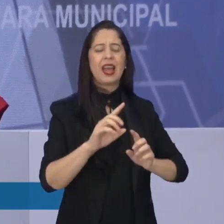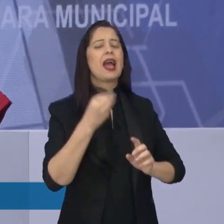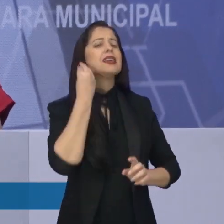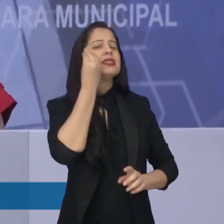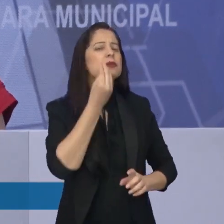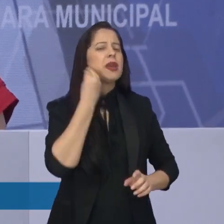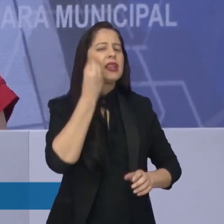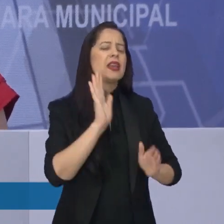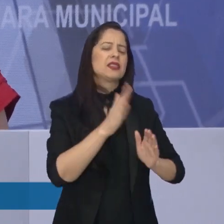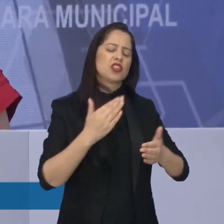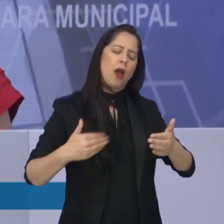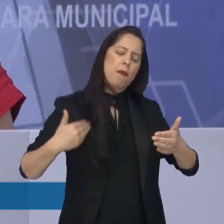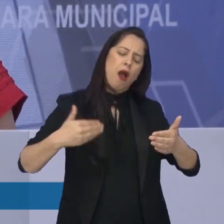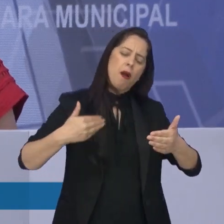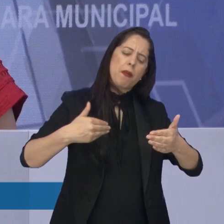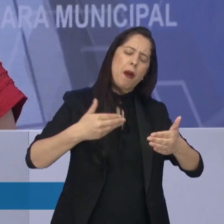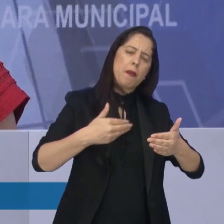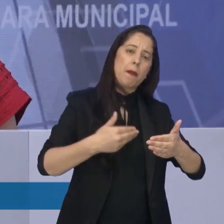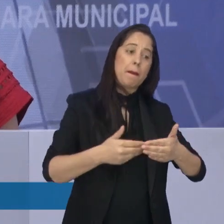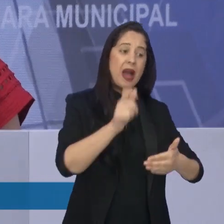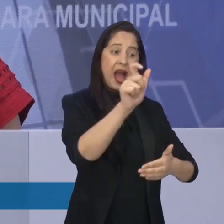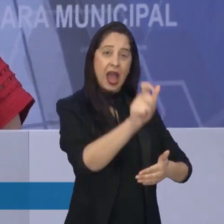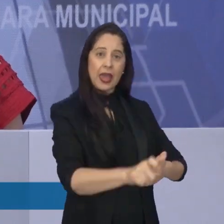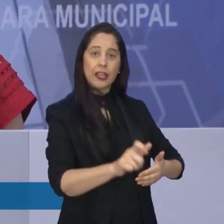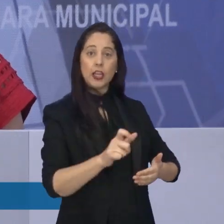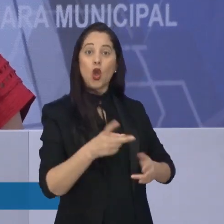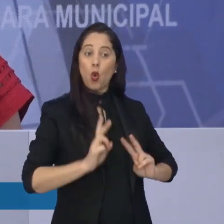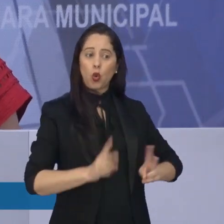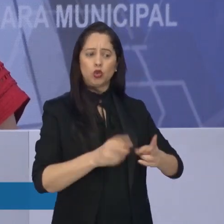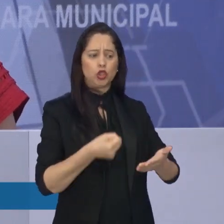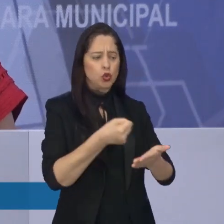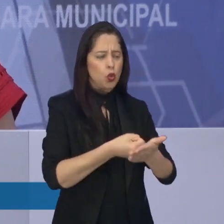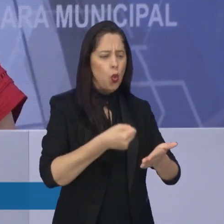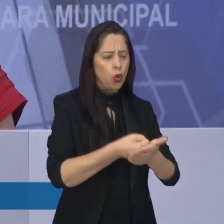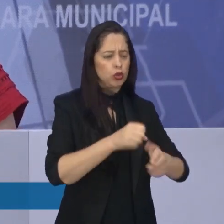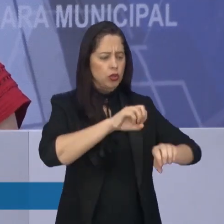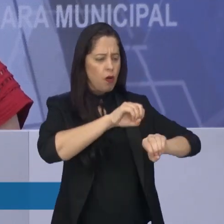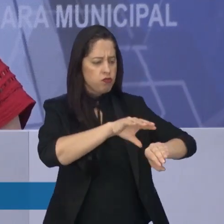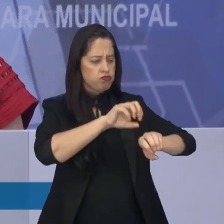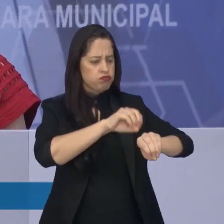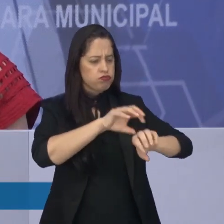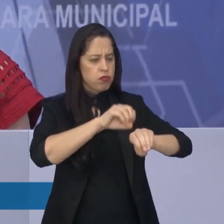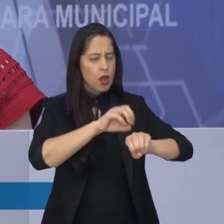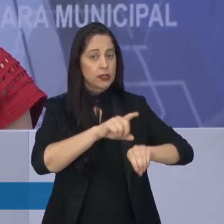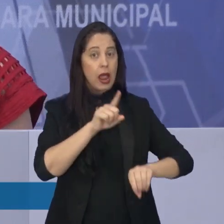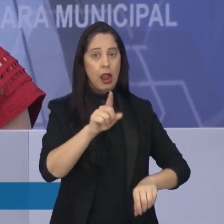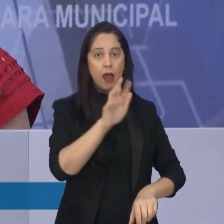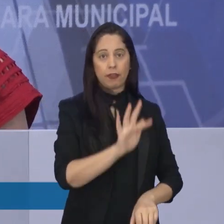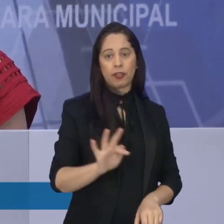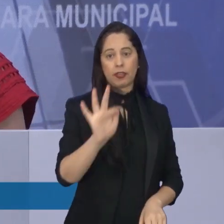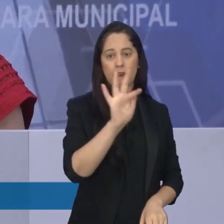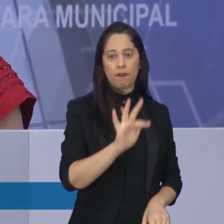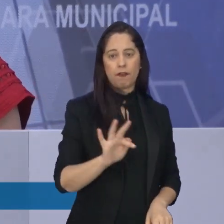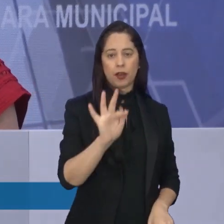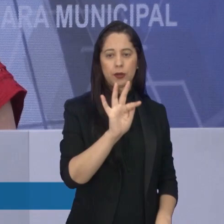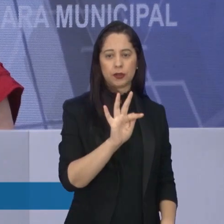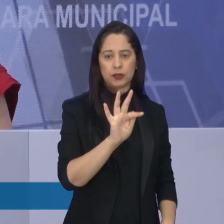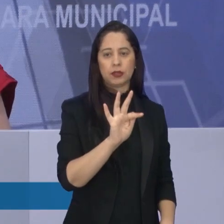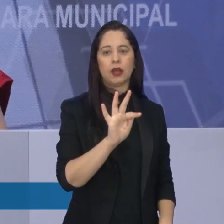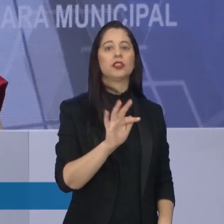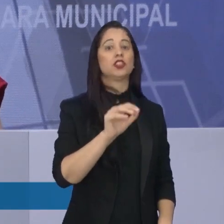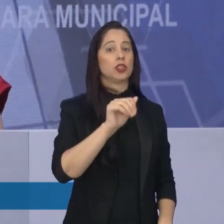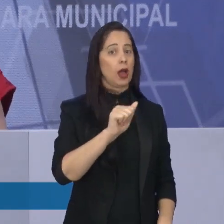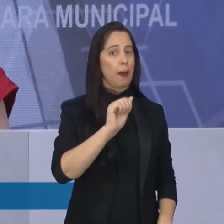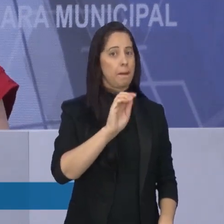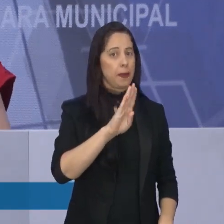o professor Milioni continuou se dedicando à educação, atuando na Universidade do